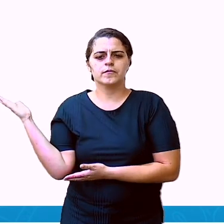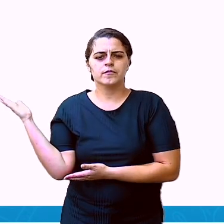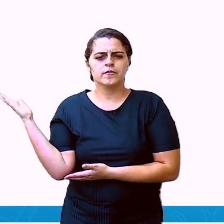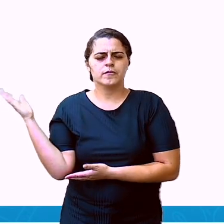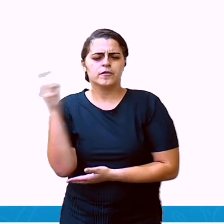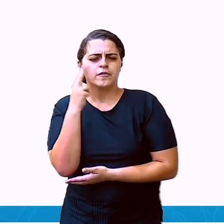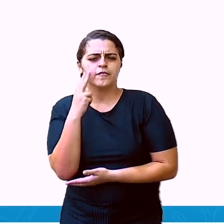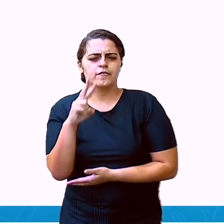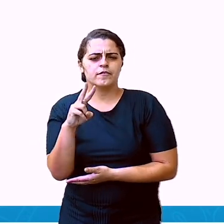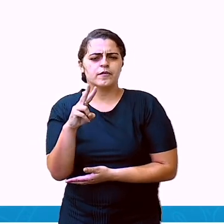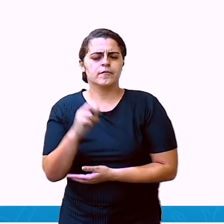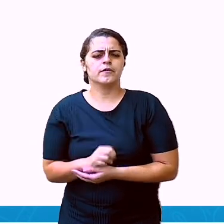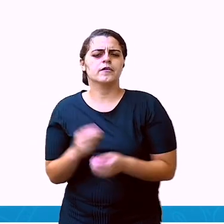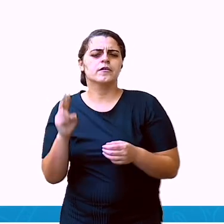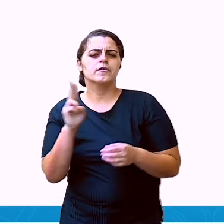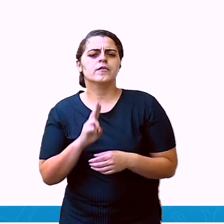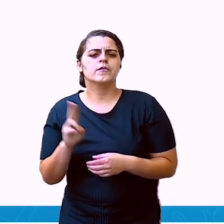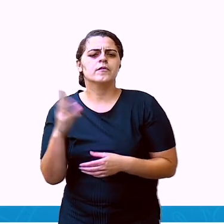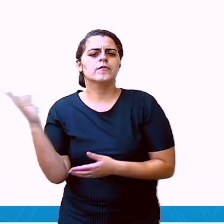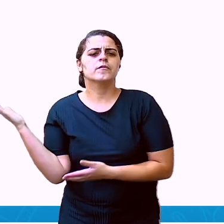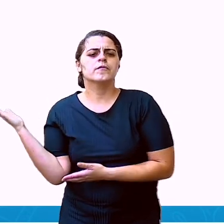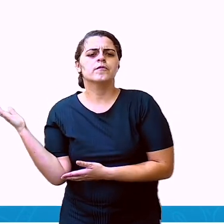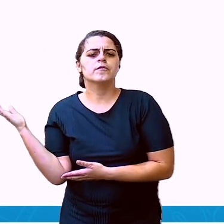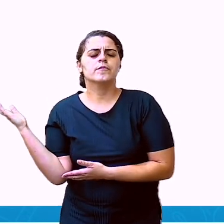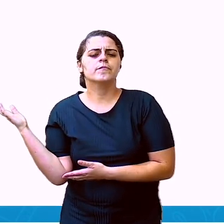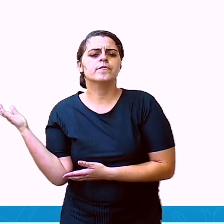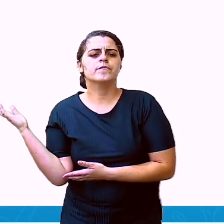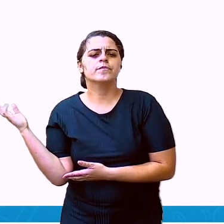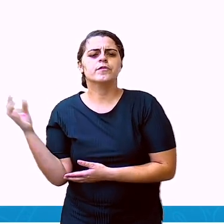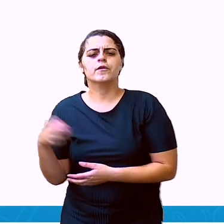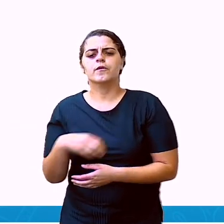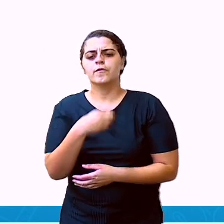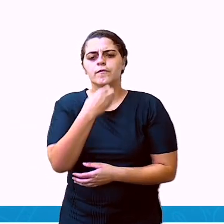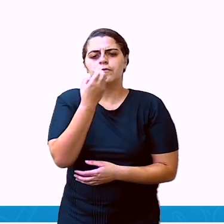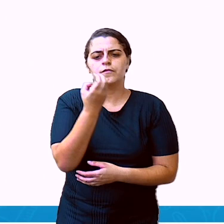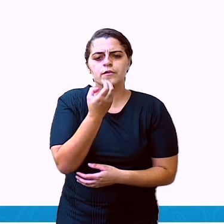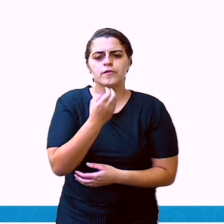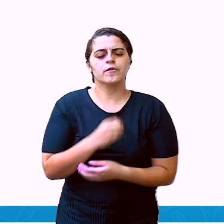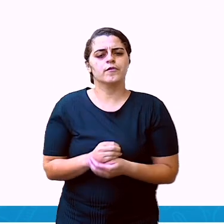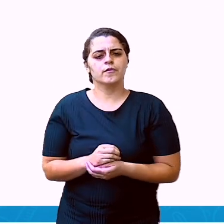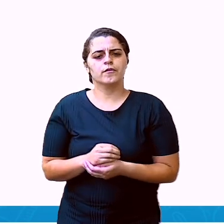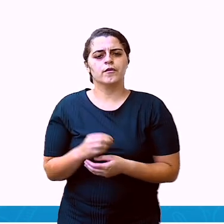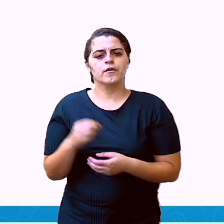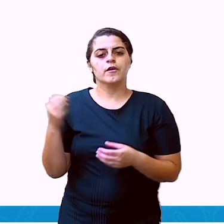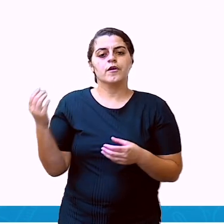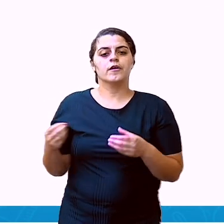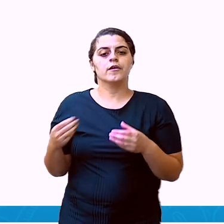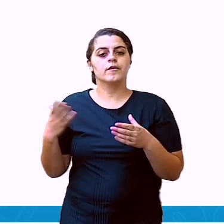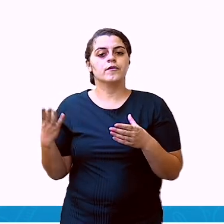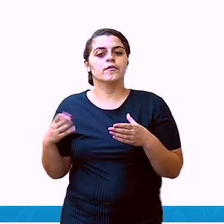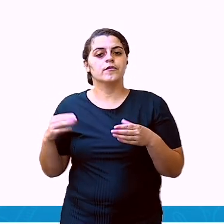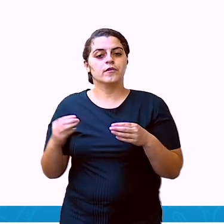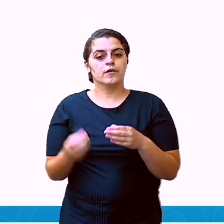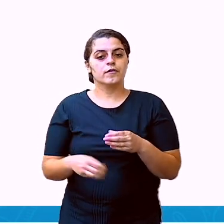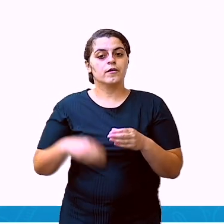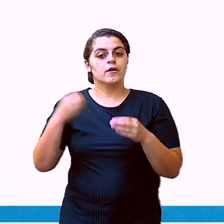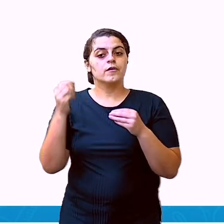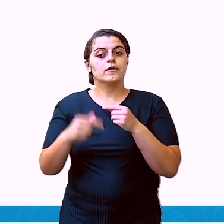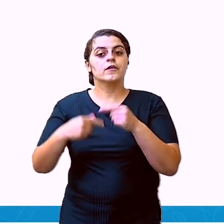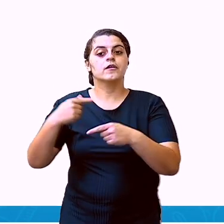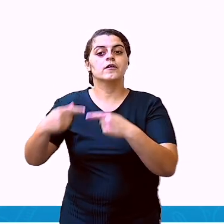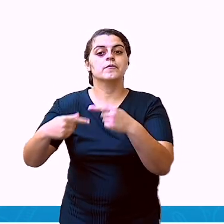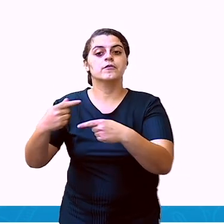Vamos ver para que servem os frutos. O fruto é o ovário amadurecido da